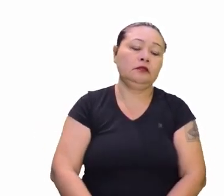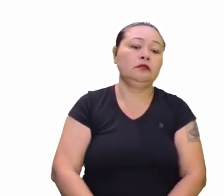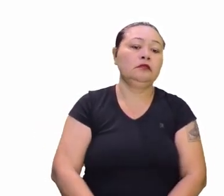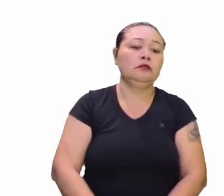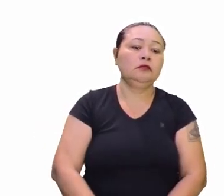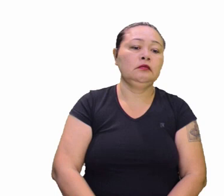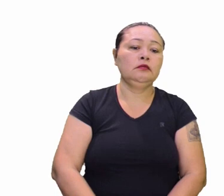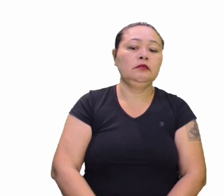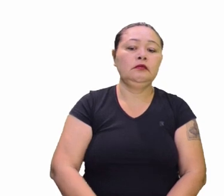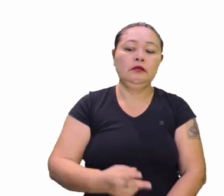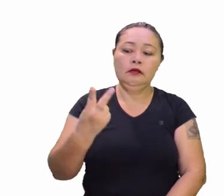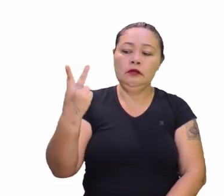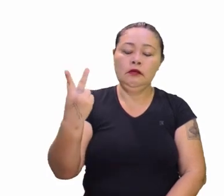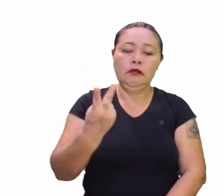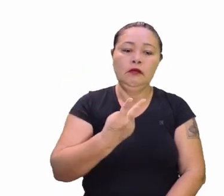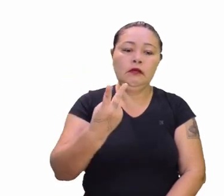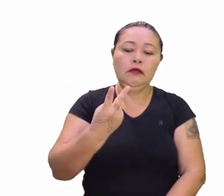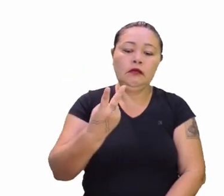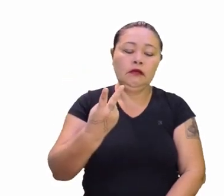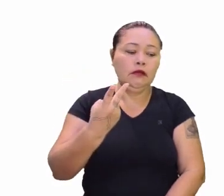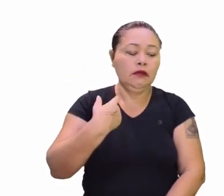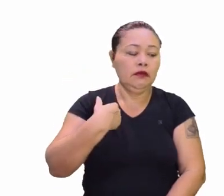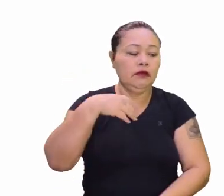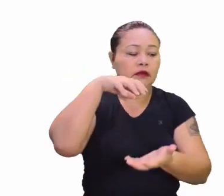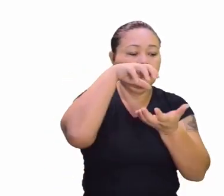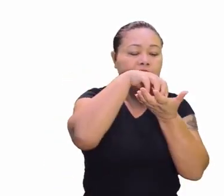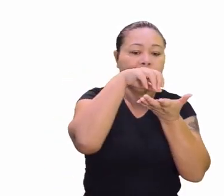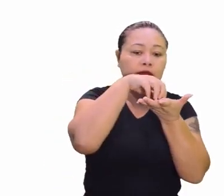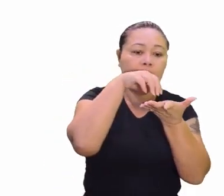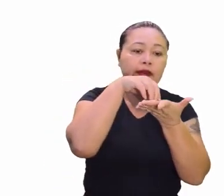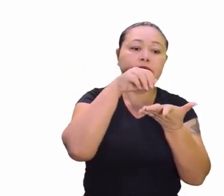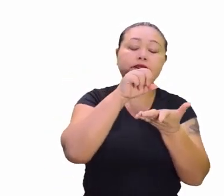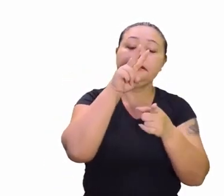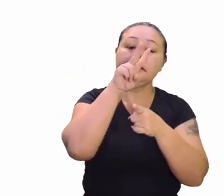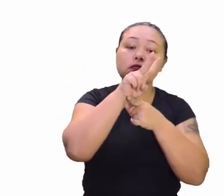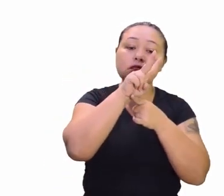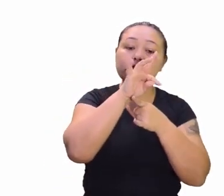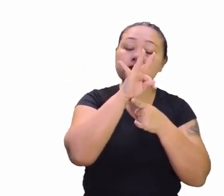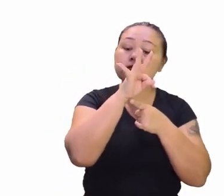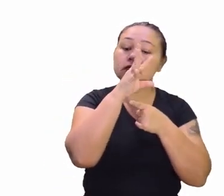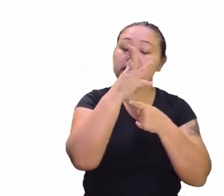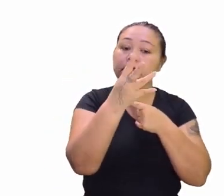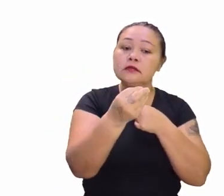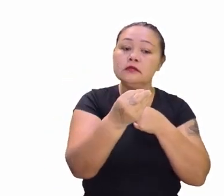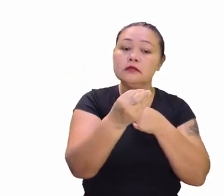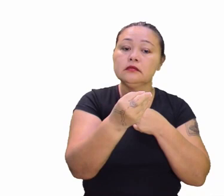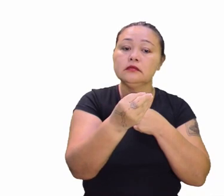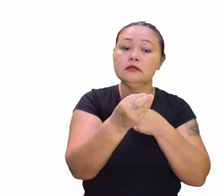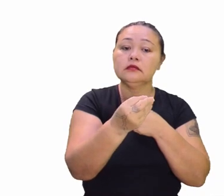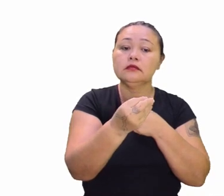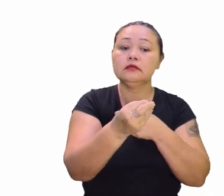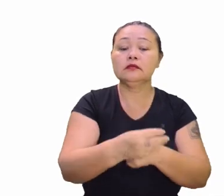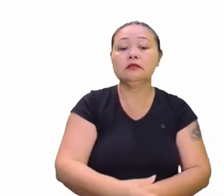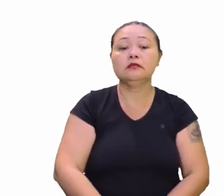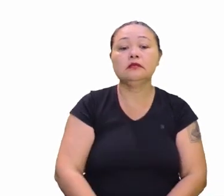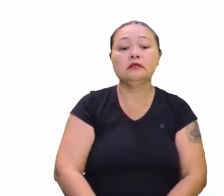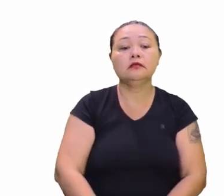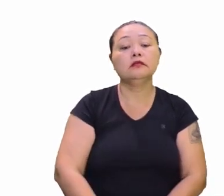E essas unidades de conservação de proteção integral, elas